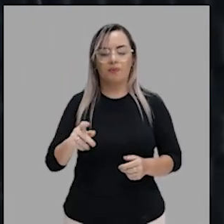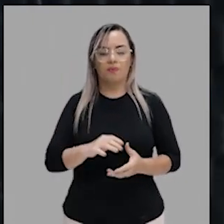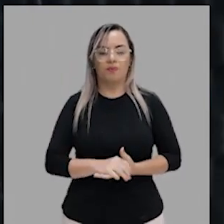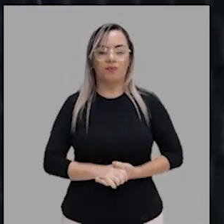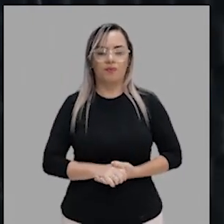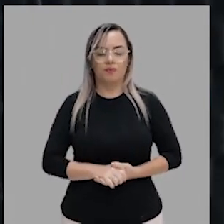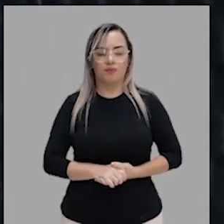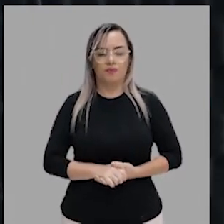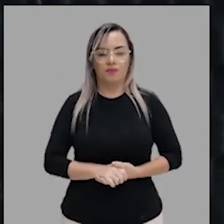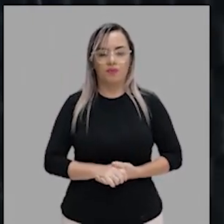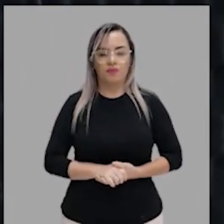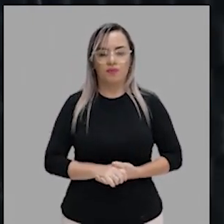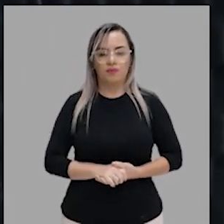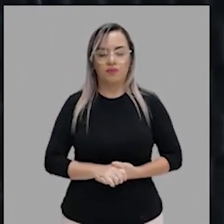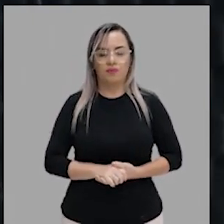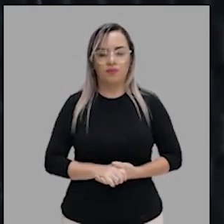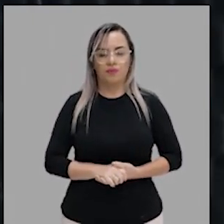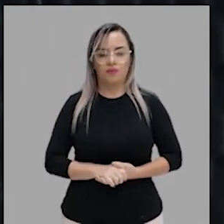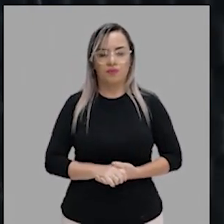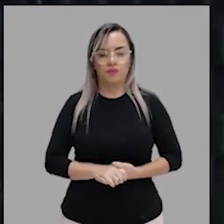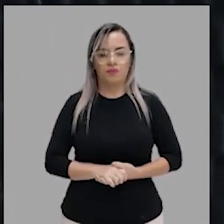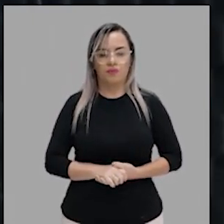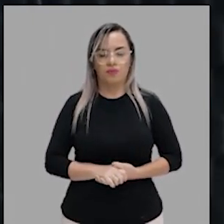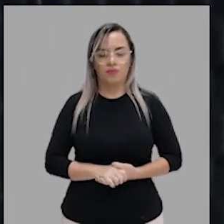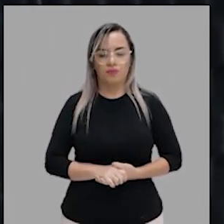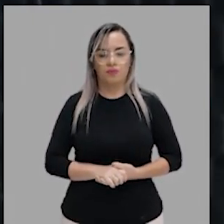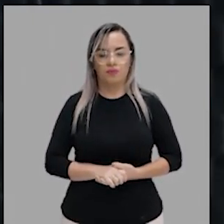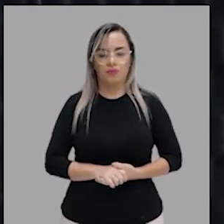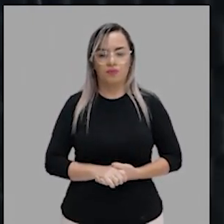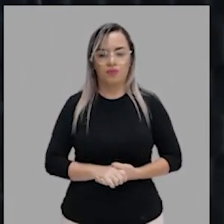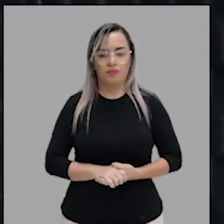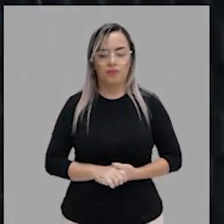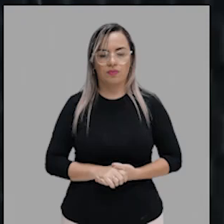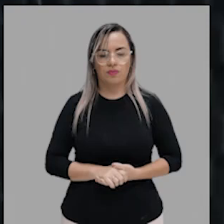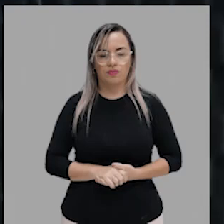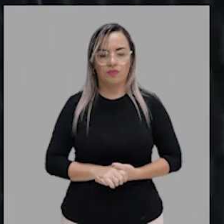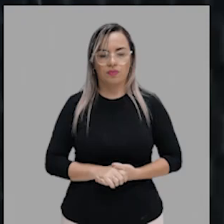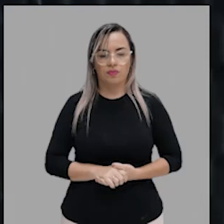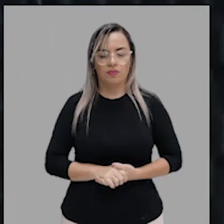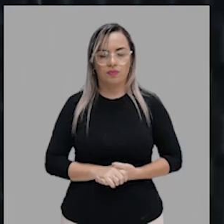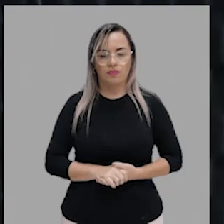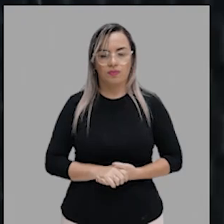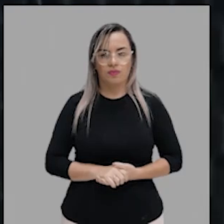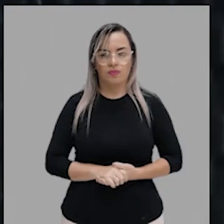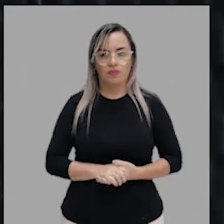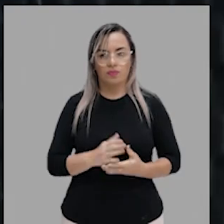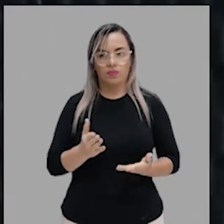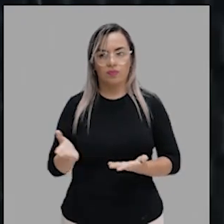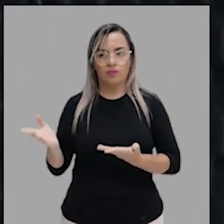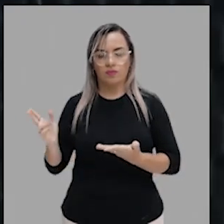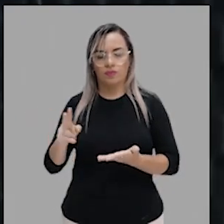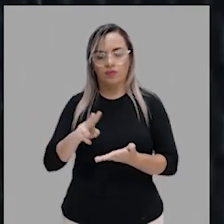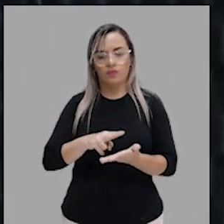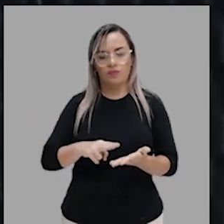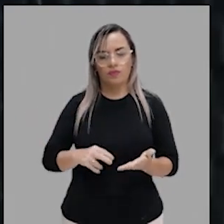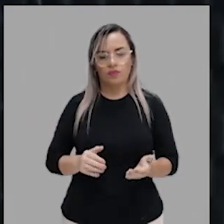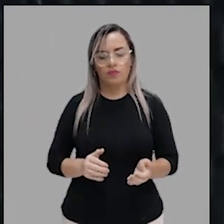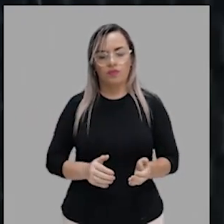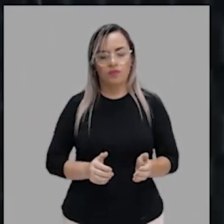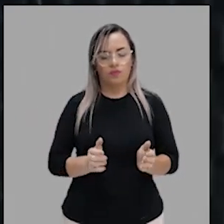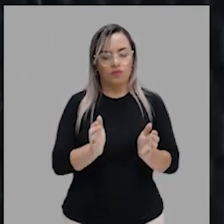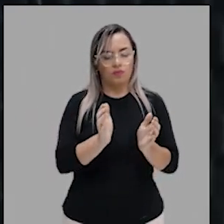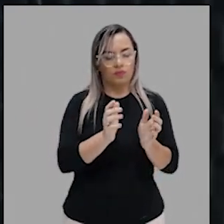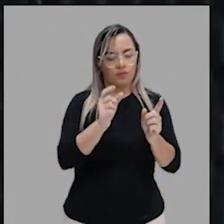fácil de achar. Há um advérbio ou locução adverbial. Então, locuções são um conjunto de palavras que vão ter